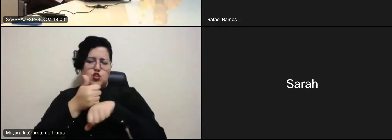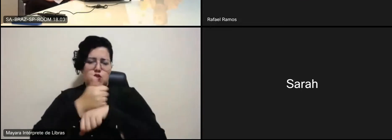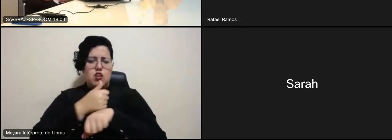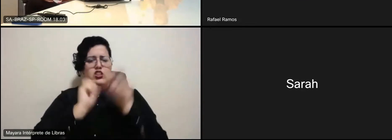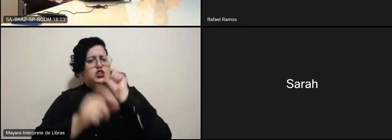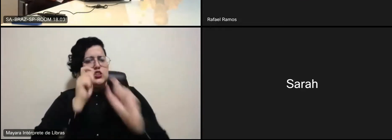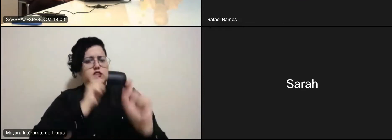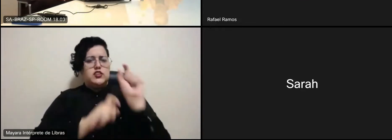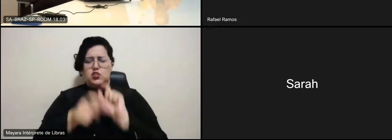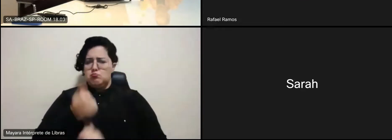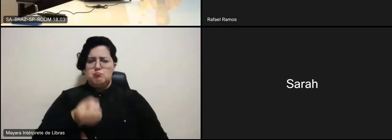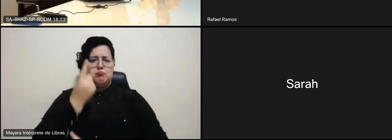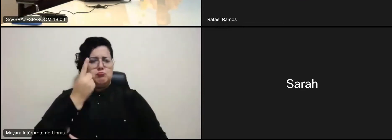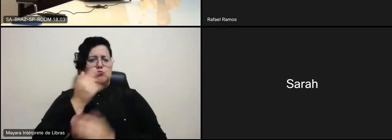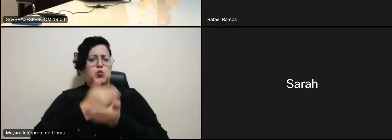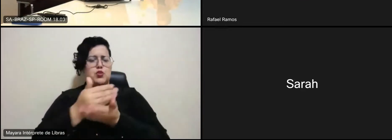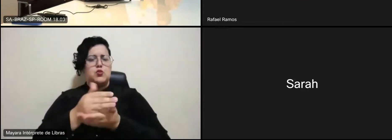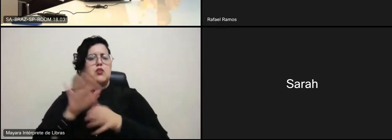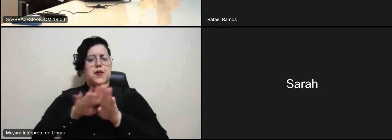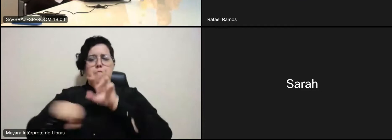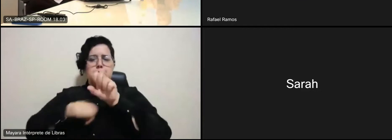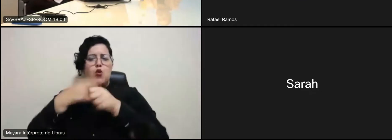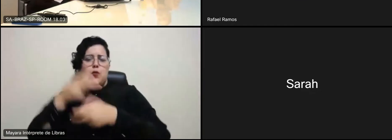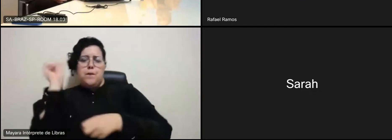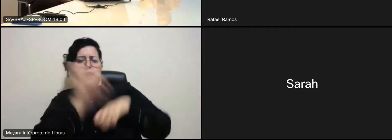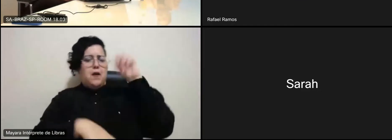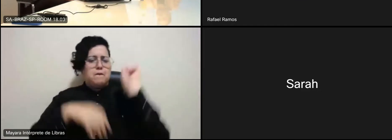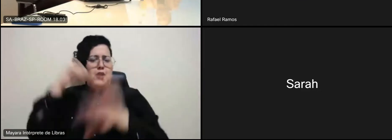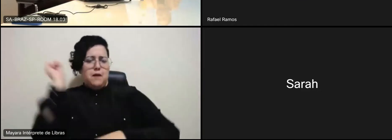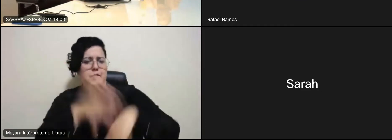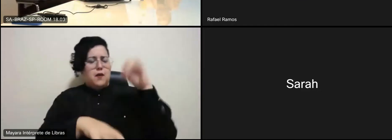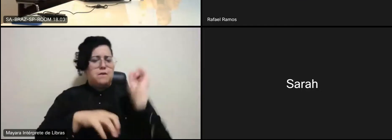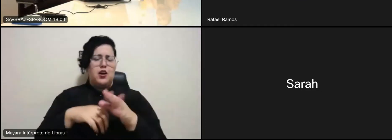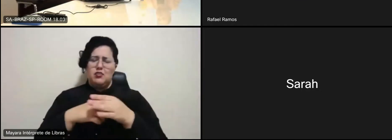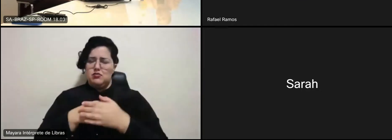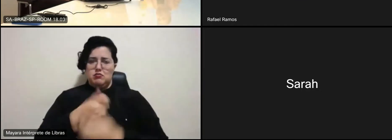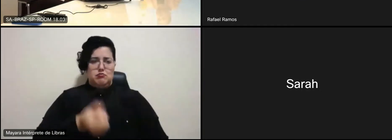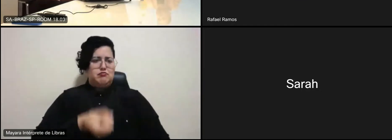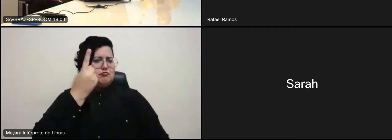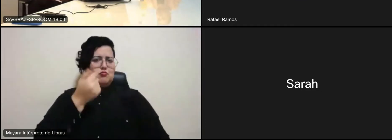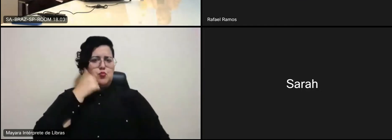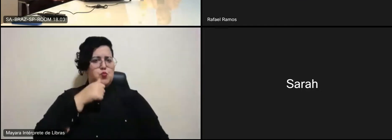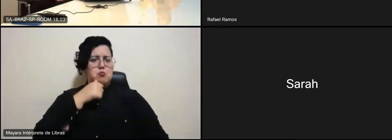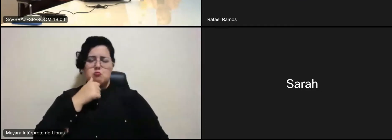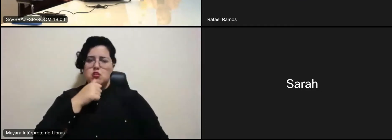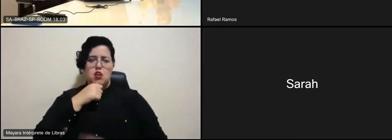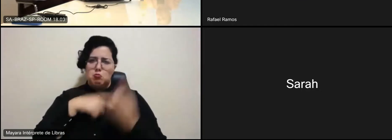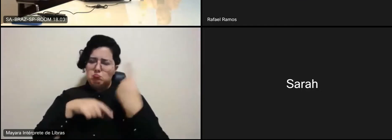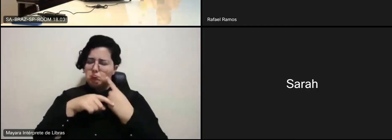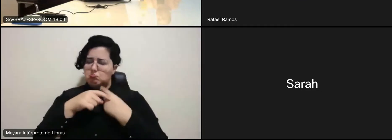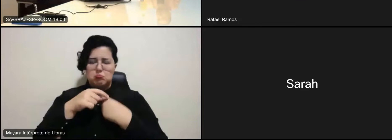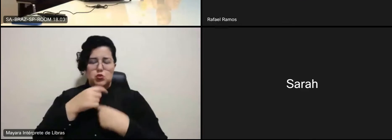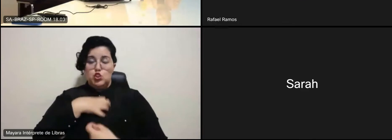também começou a disparar objetos em minha direção. Então, aquilo saiu de um contexto de agressão e virou uma